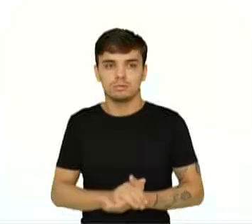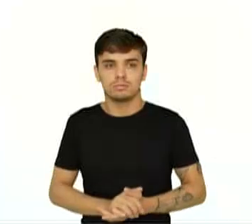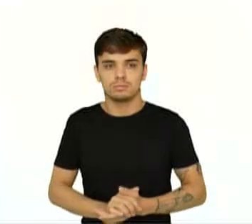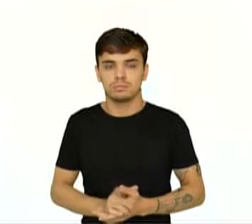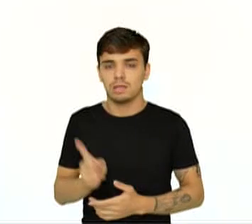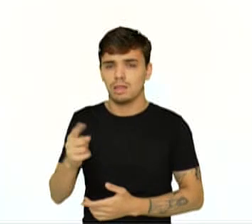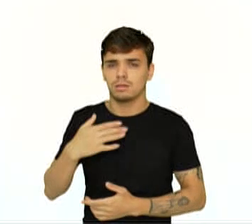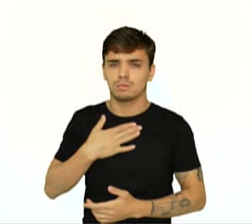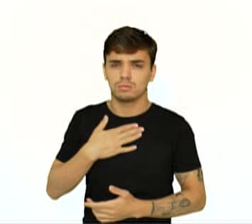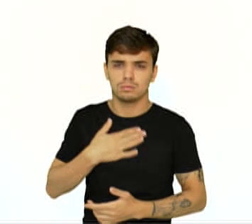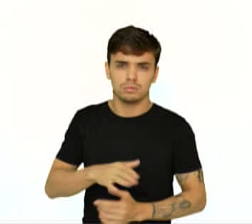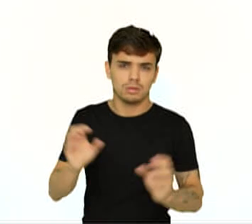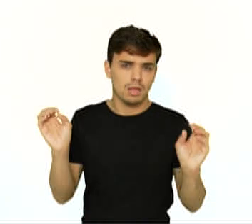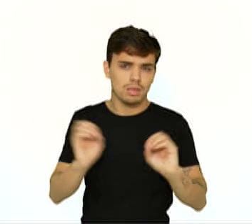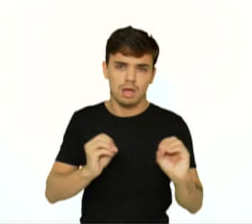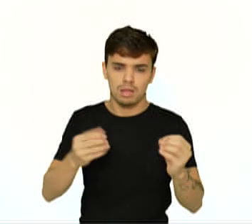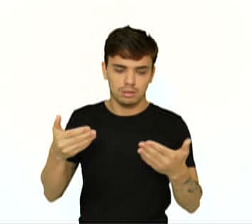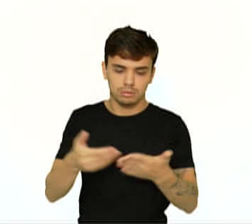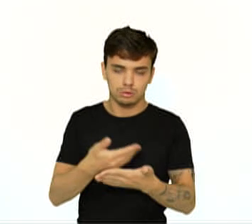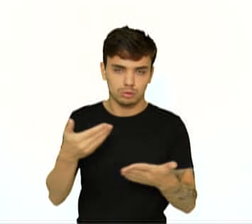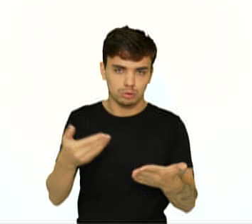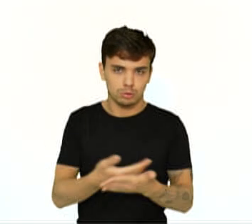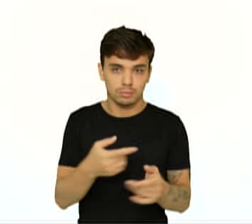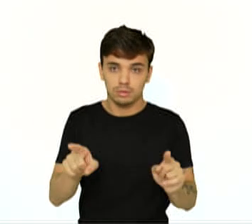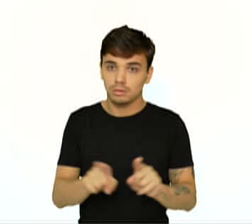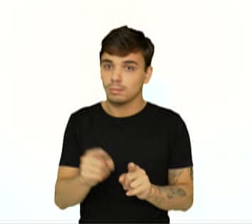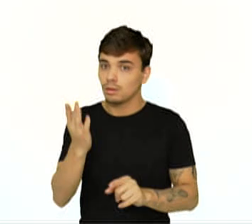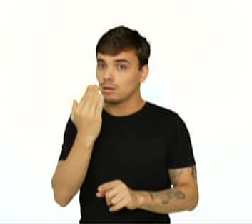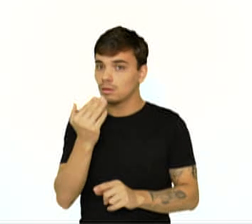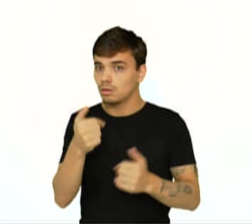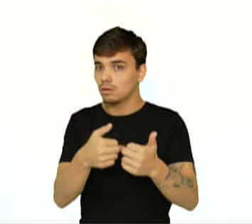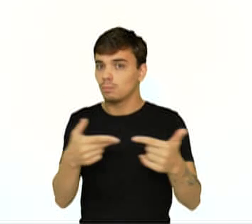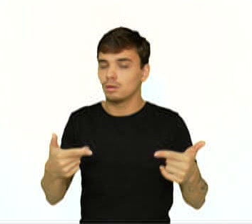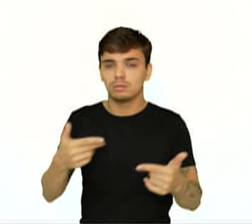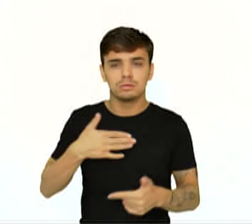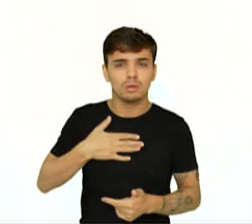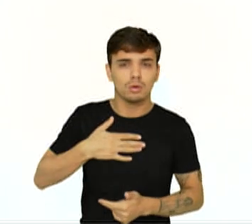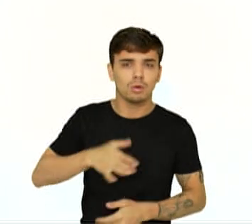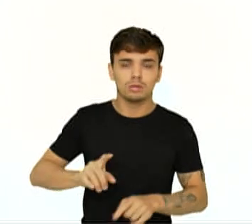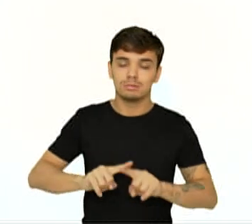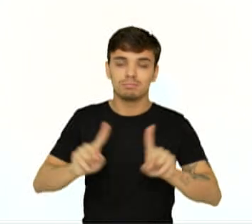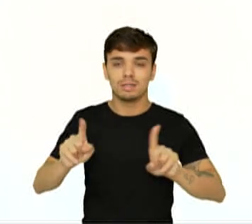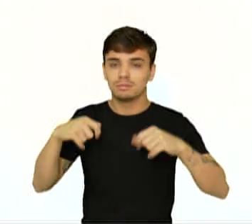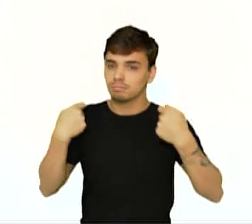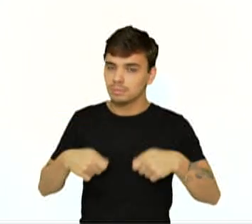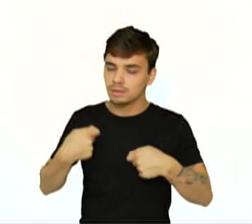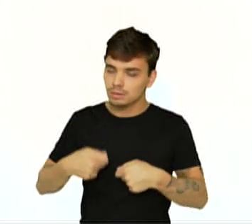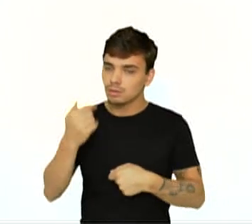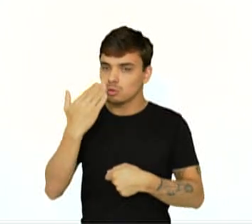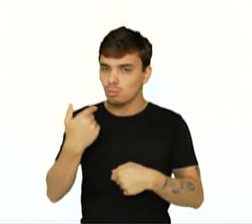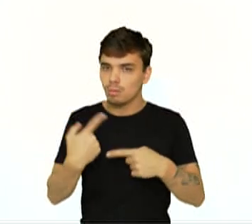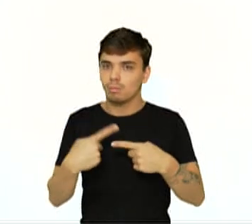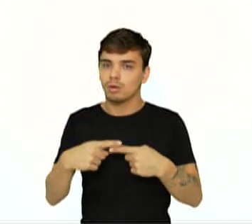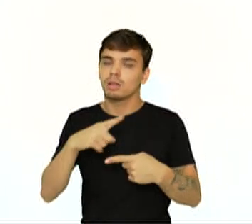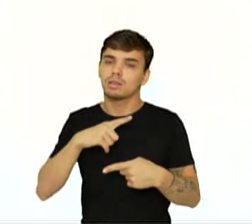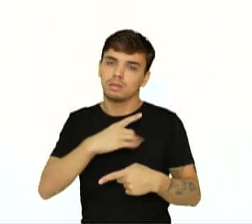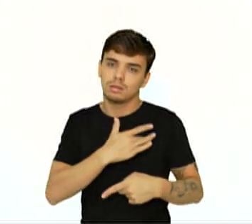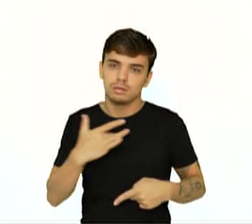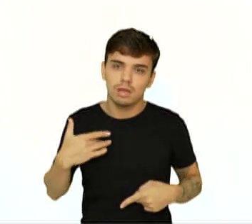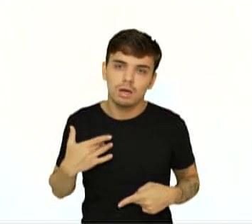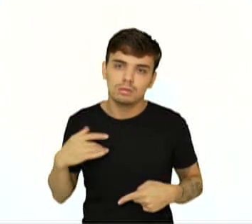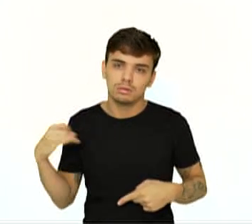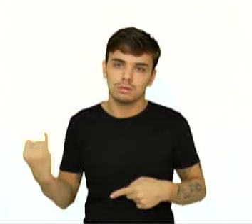no le gusta nada la sopa. Hay alimentos que no nos gustan, pero debemos comer porque son nutritivos